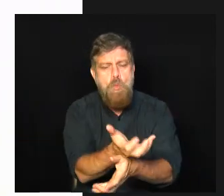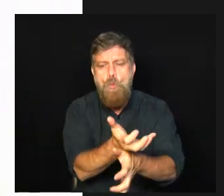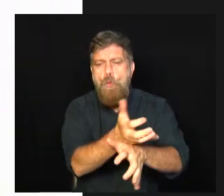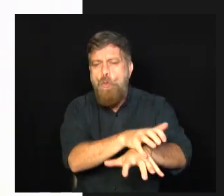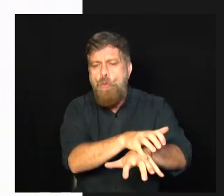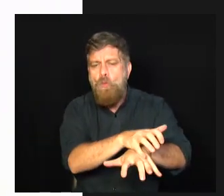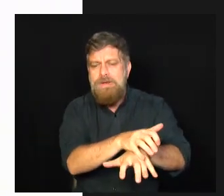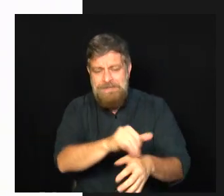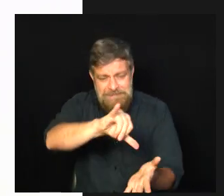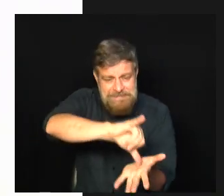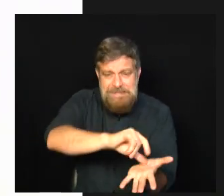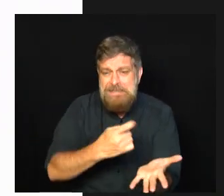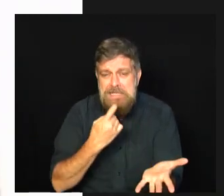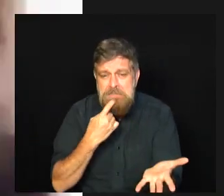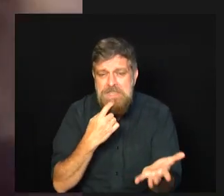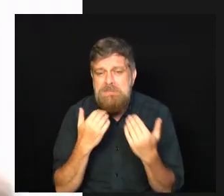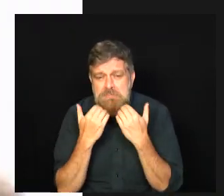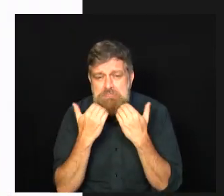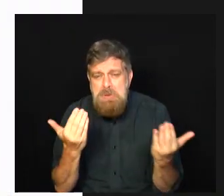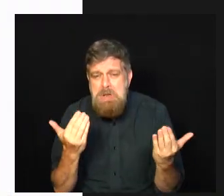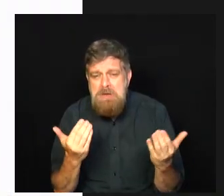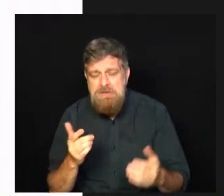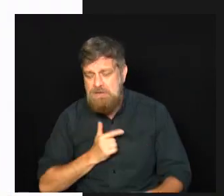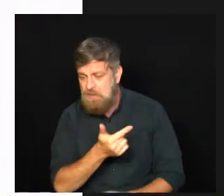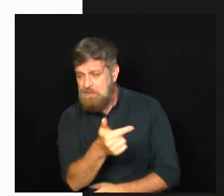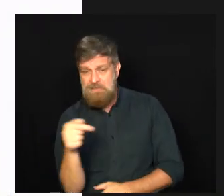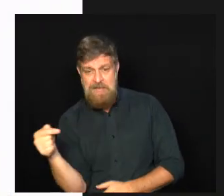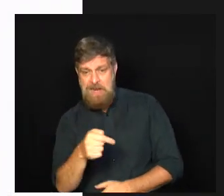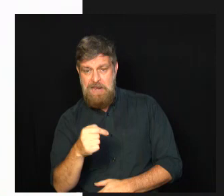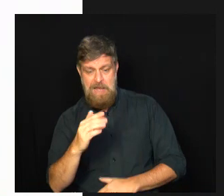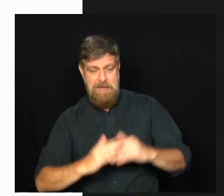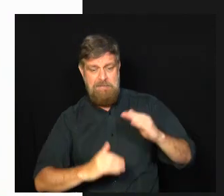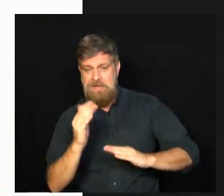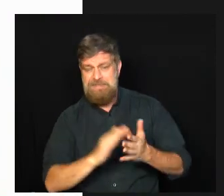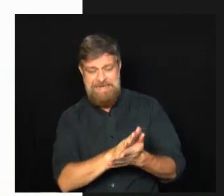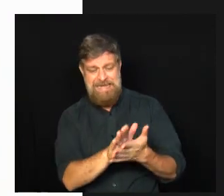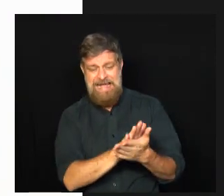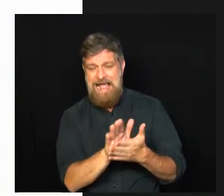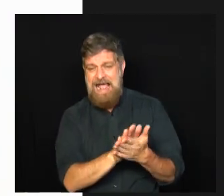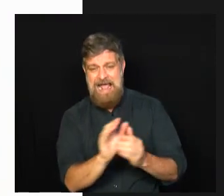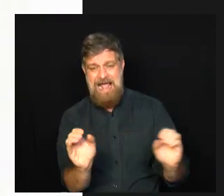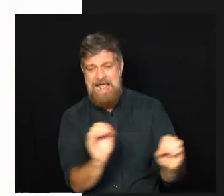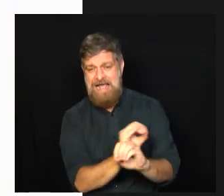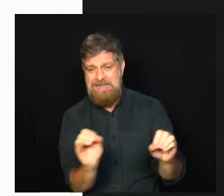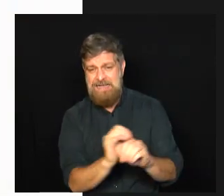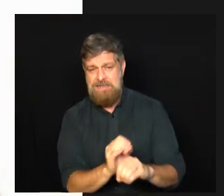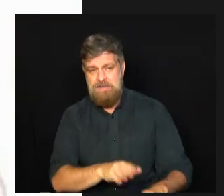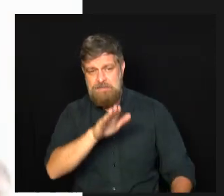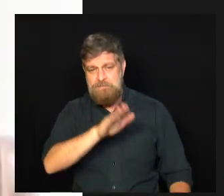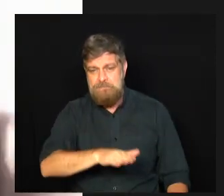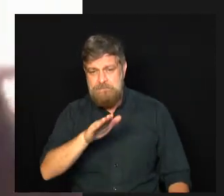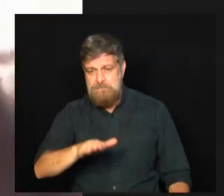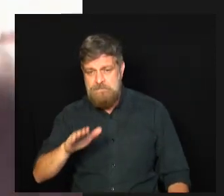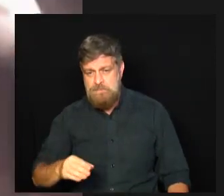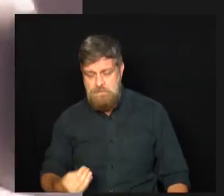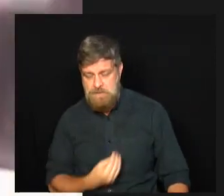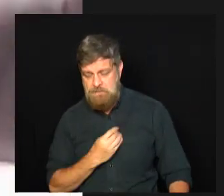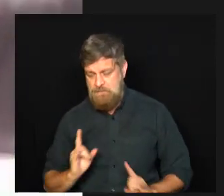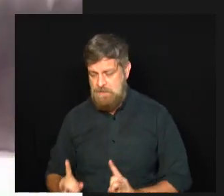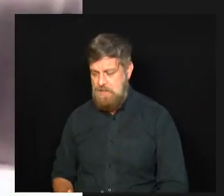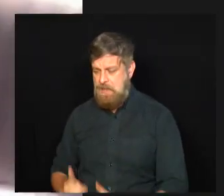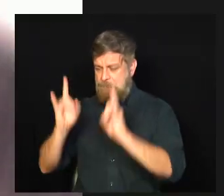lá. Por que nós não temos atividades lúdicas para a criançada que mora nos prédios